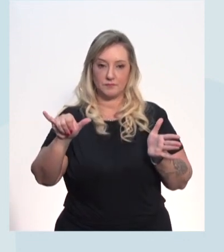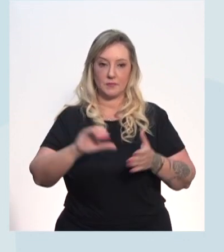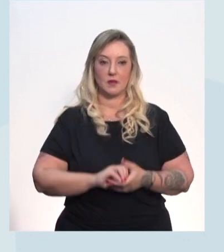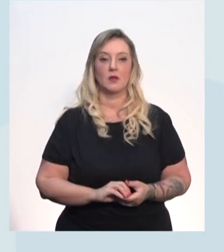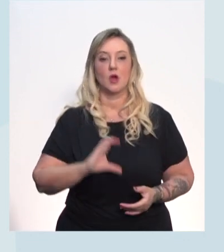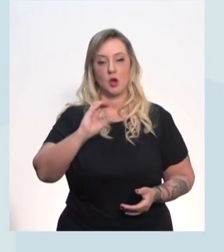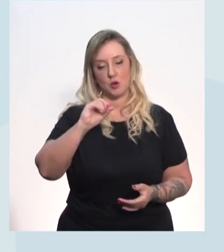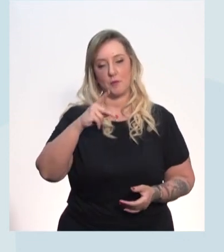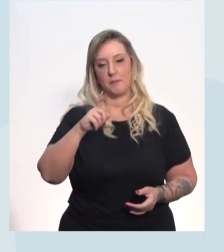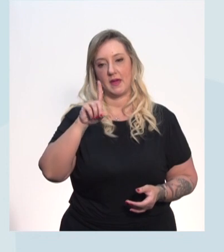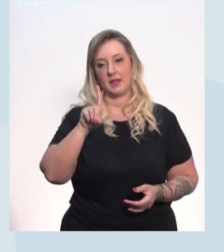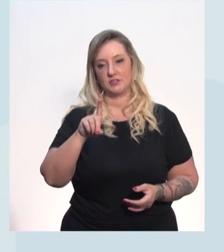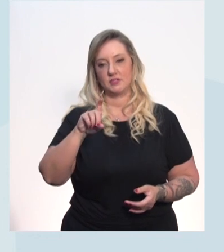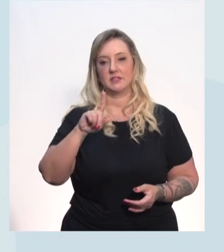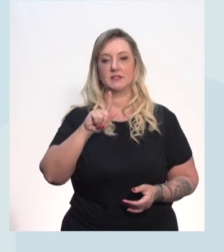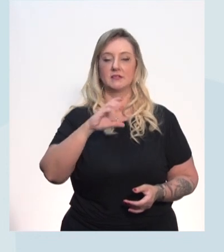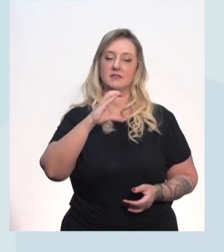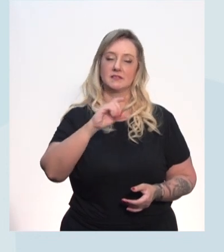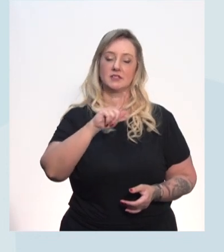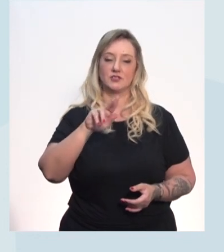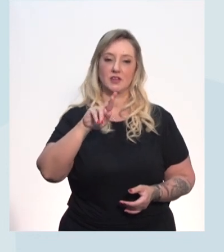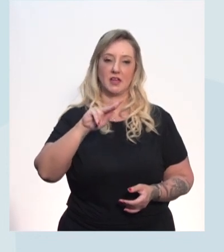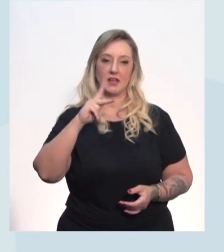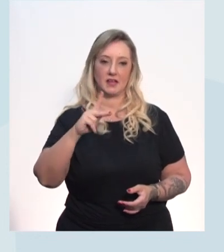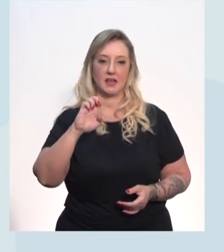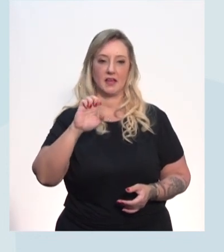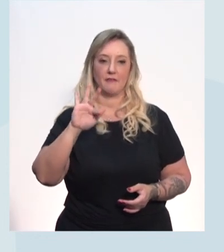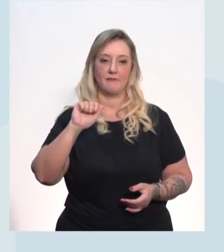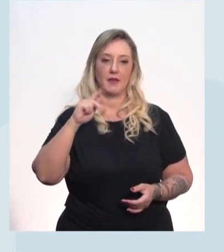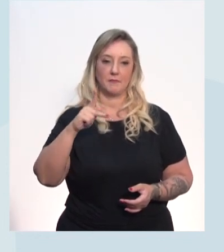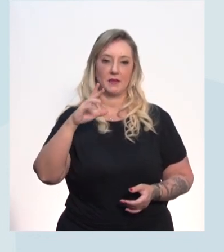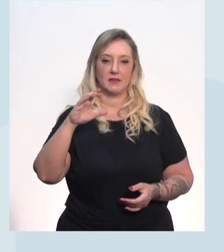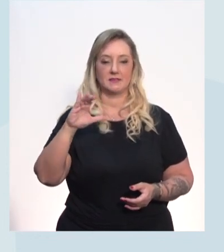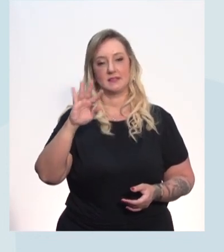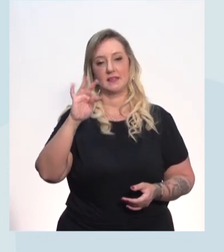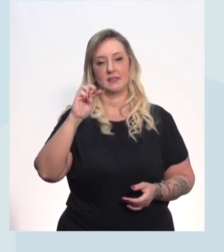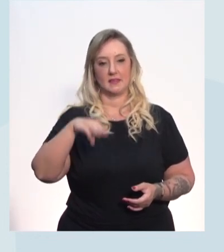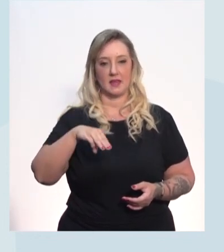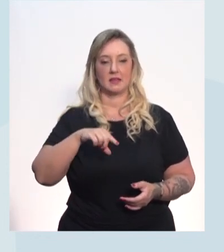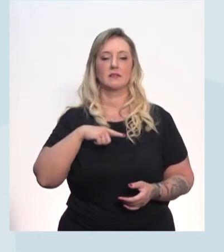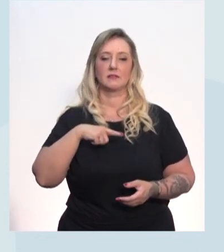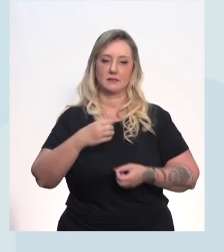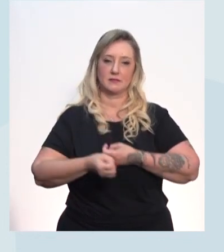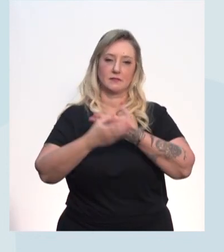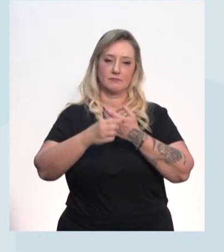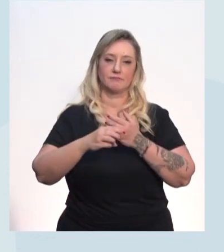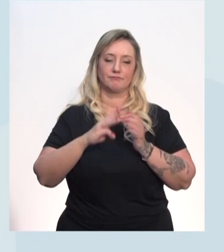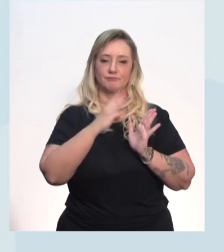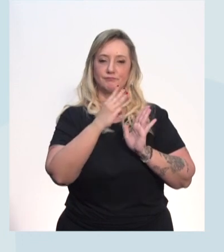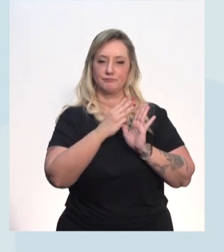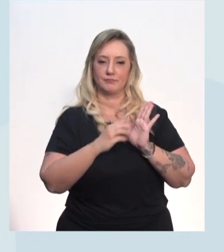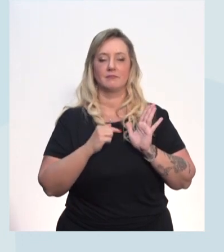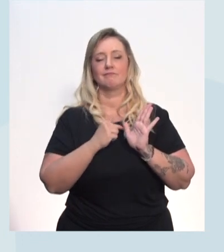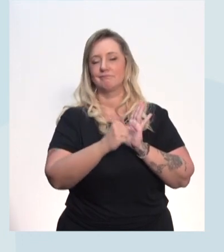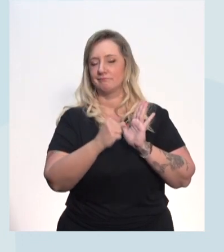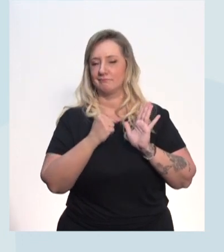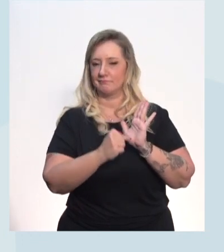o documento orientador sobre as atividades escolares não presenciais, tá? Então, na semana